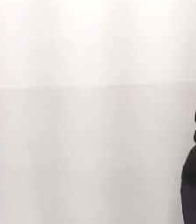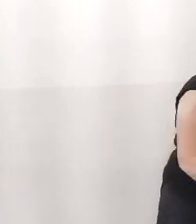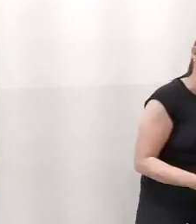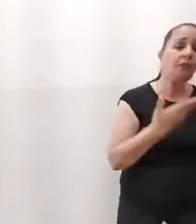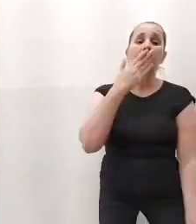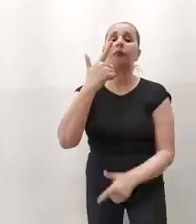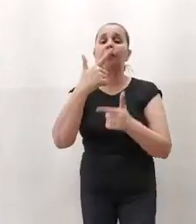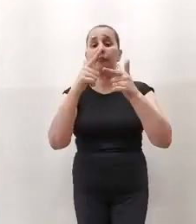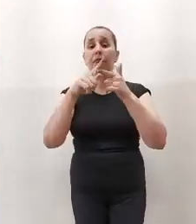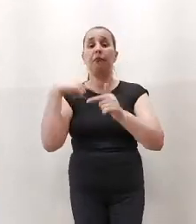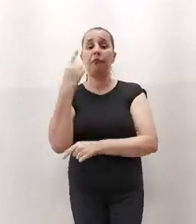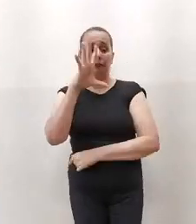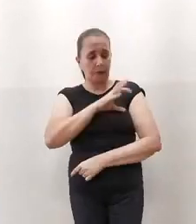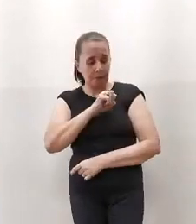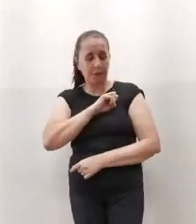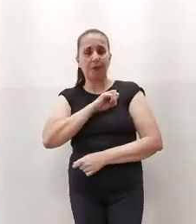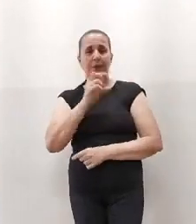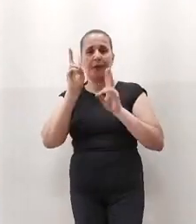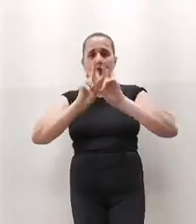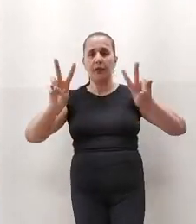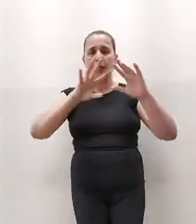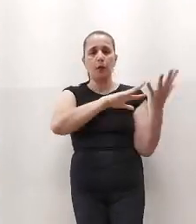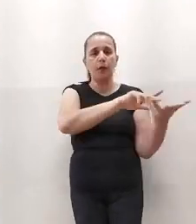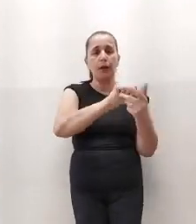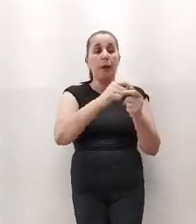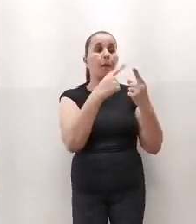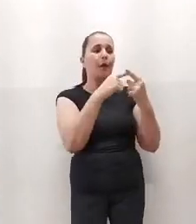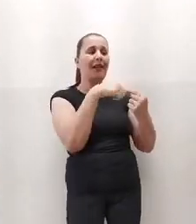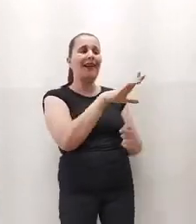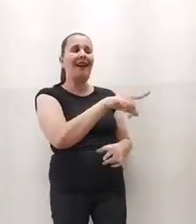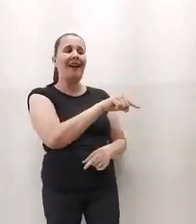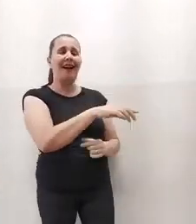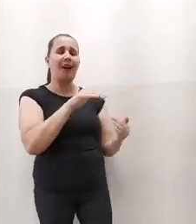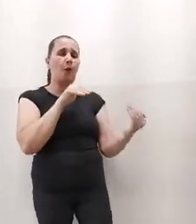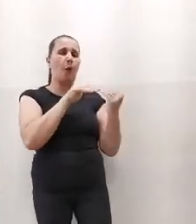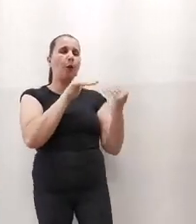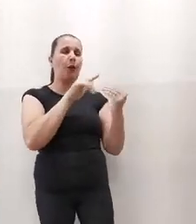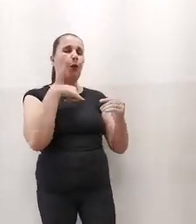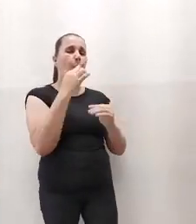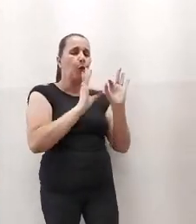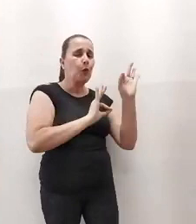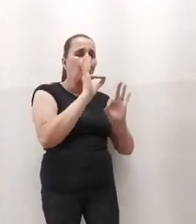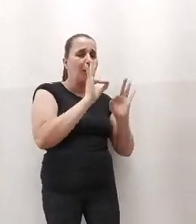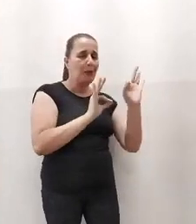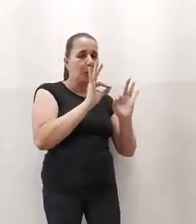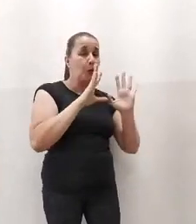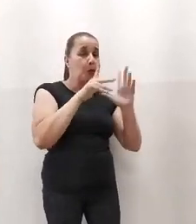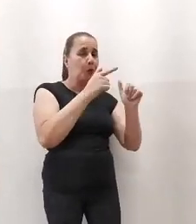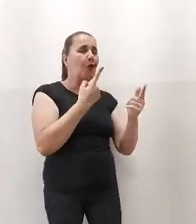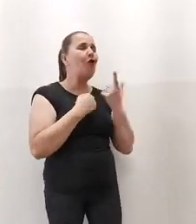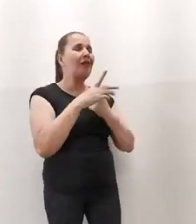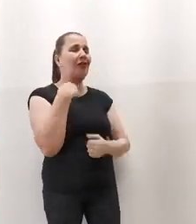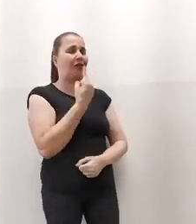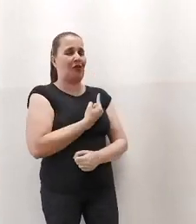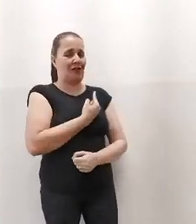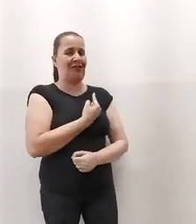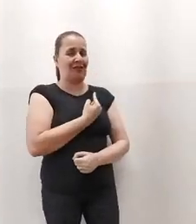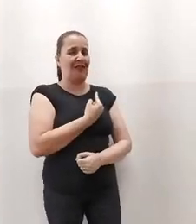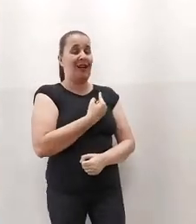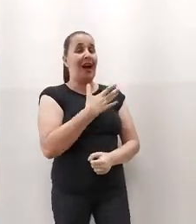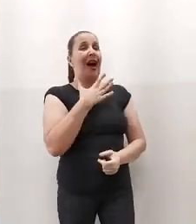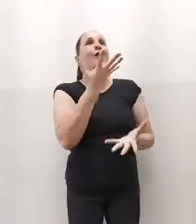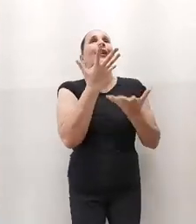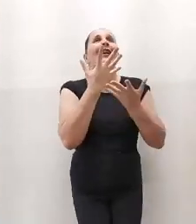Amamos a visão terrena, porque ela envolve os nossos planos, aquilo que nós estabelecemos, o nosso